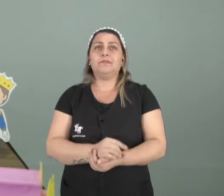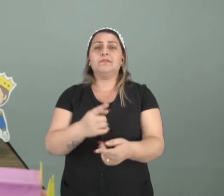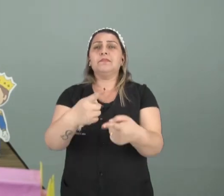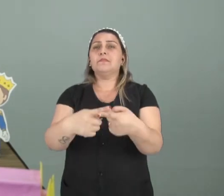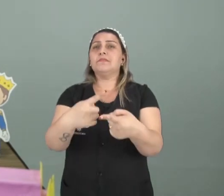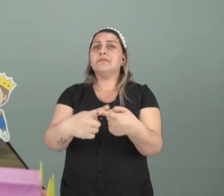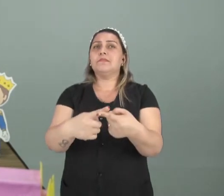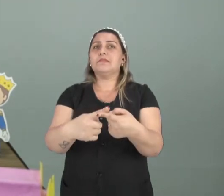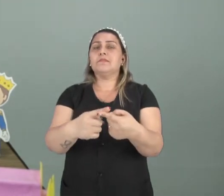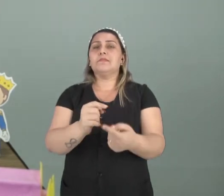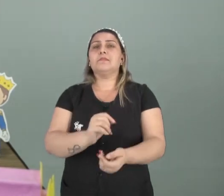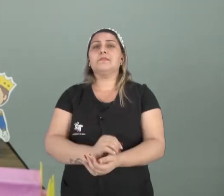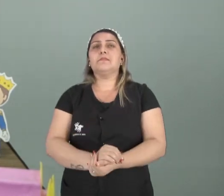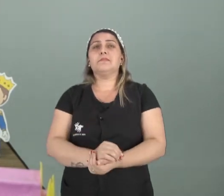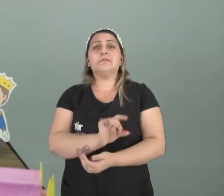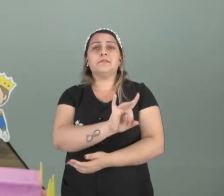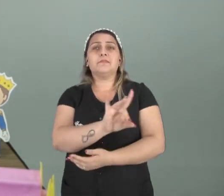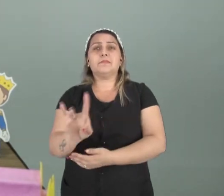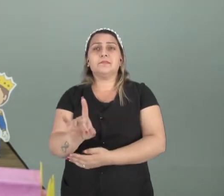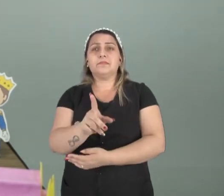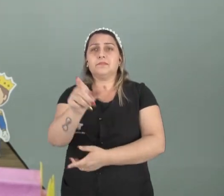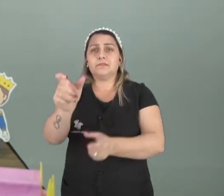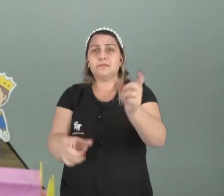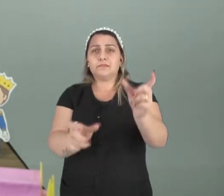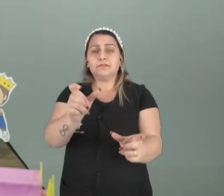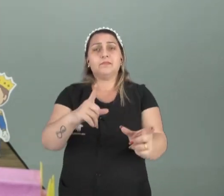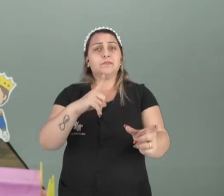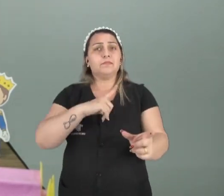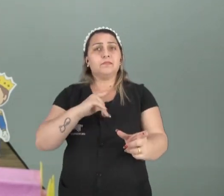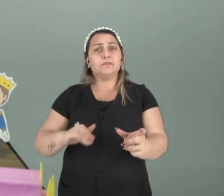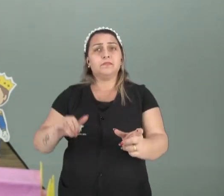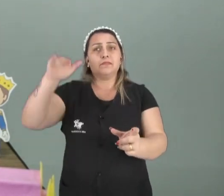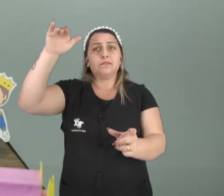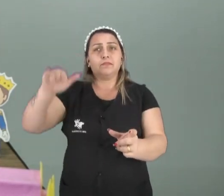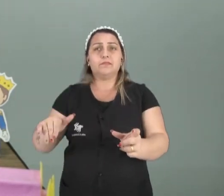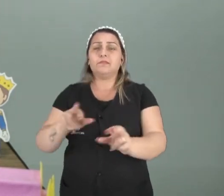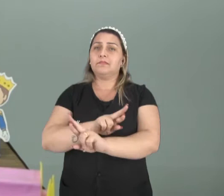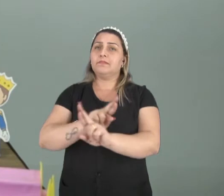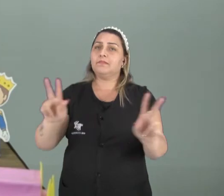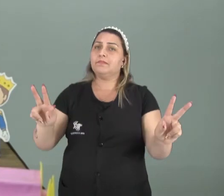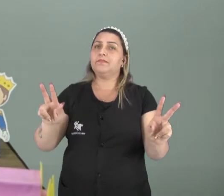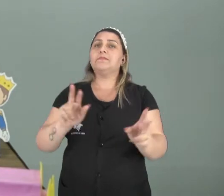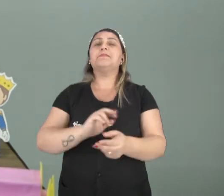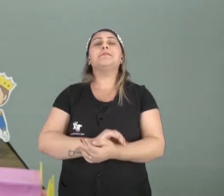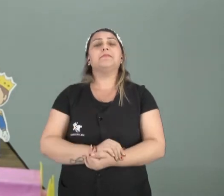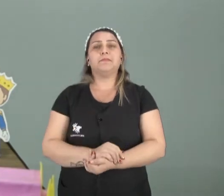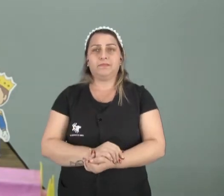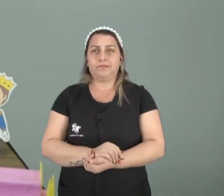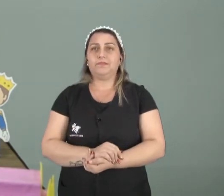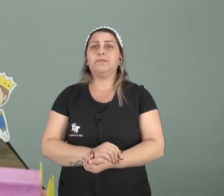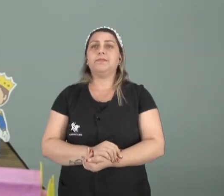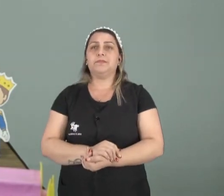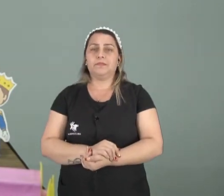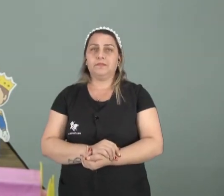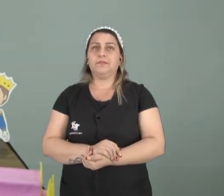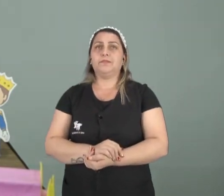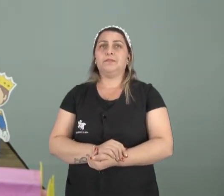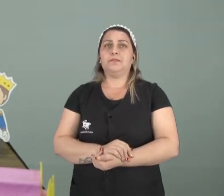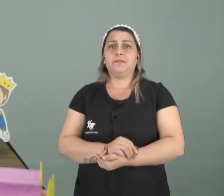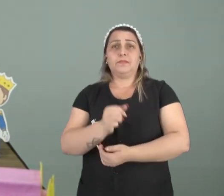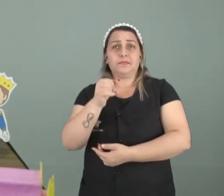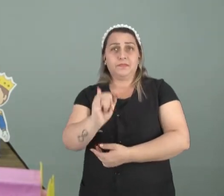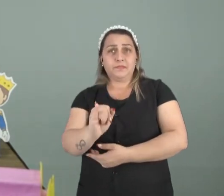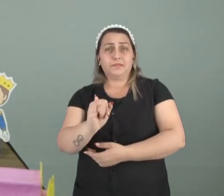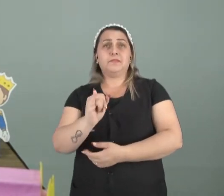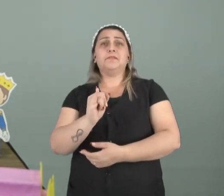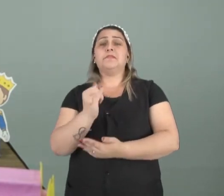quê? Porque cada um tem um tamanho diferente, isso mesmo. E se eu